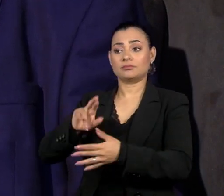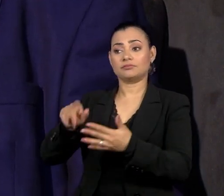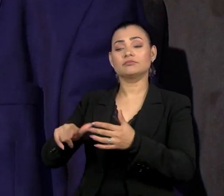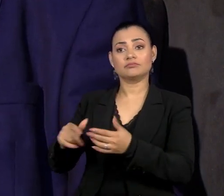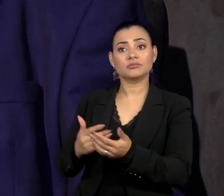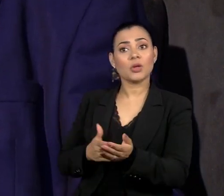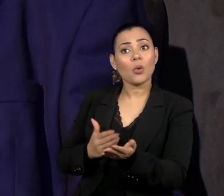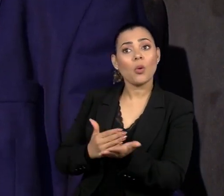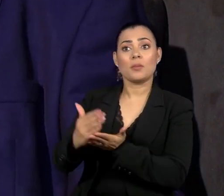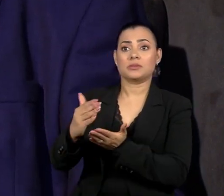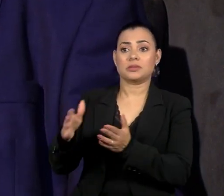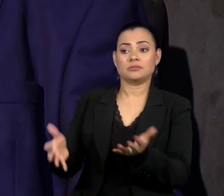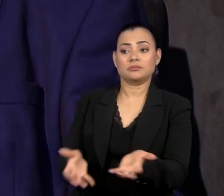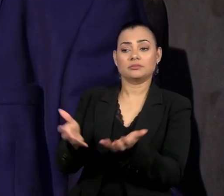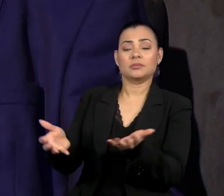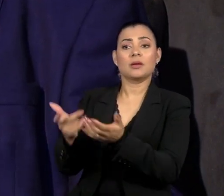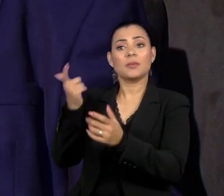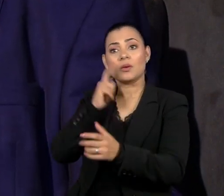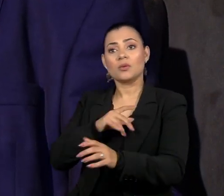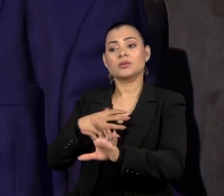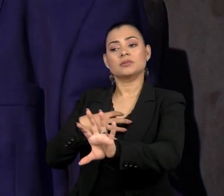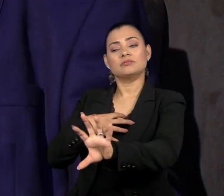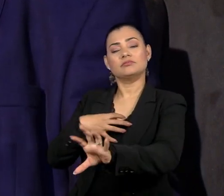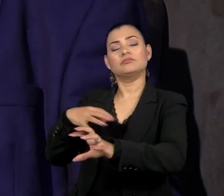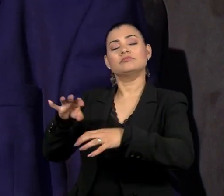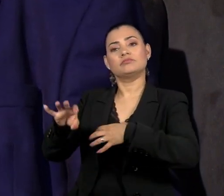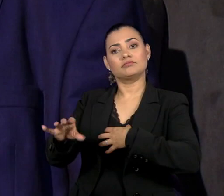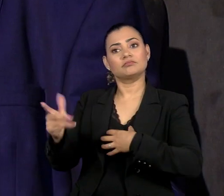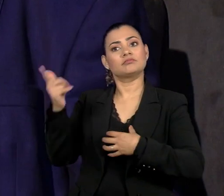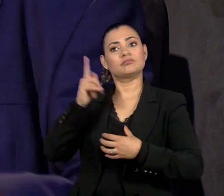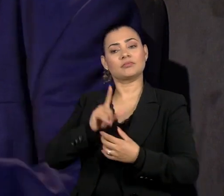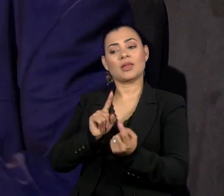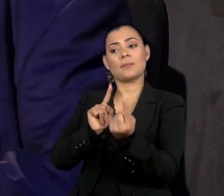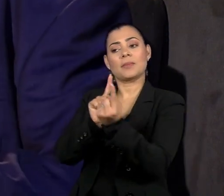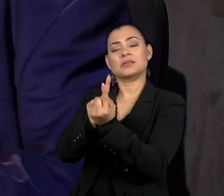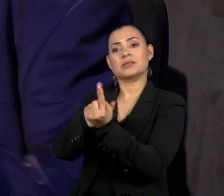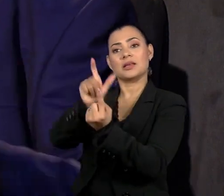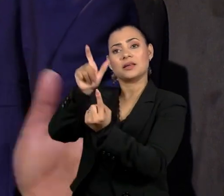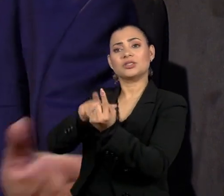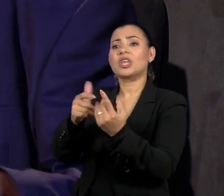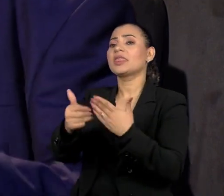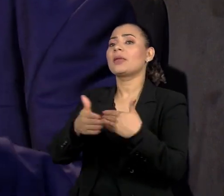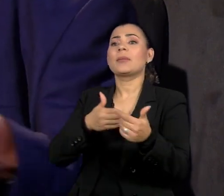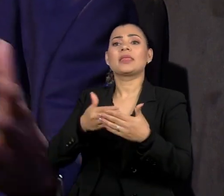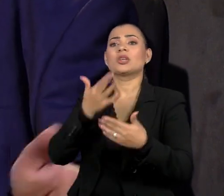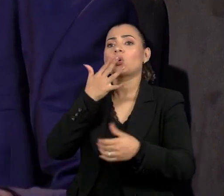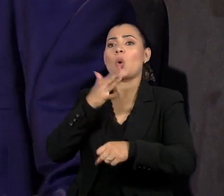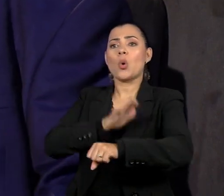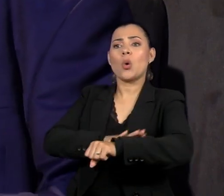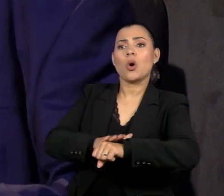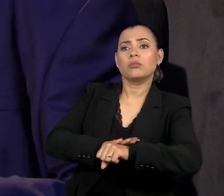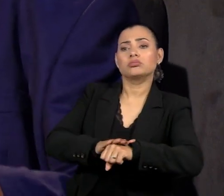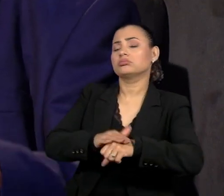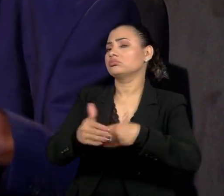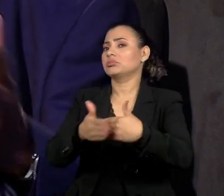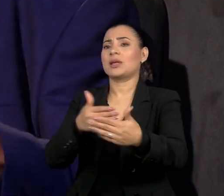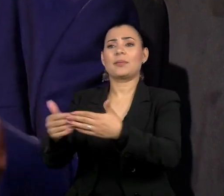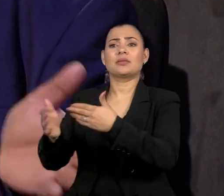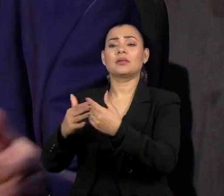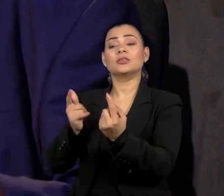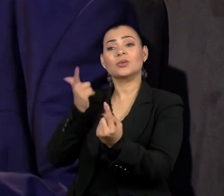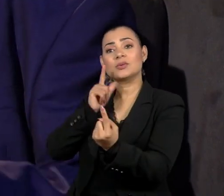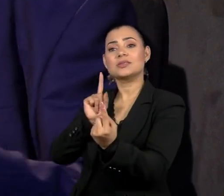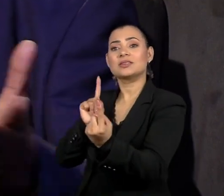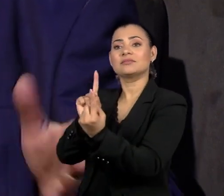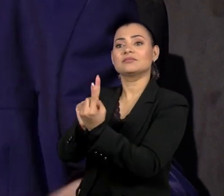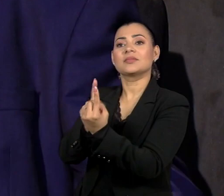para que a humanização venha a acontecer e para que o paciente seja tratado independente da sua origem, da sua cor, da cor da